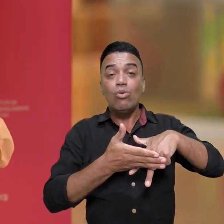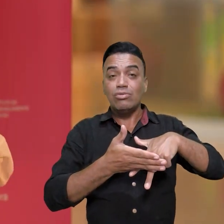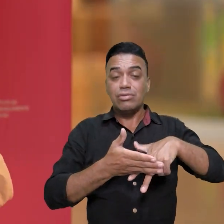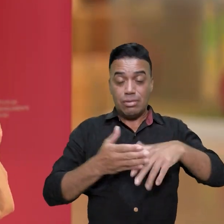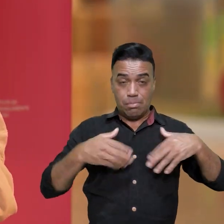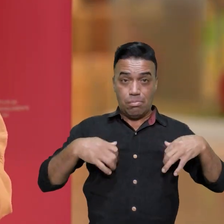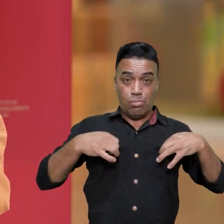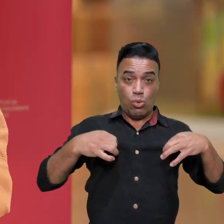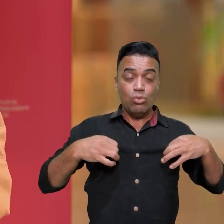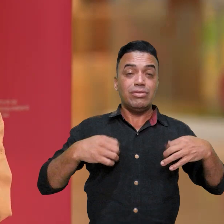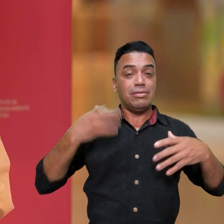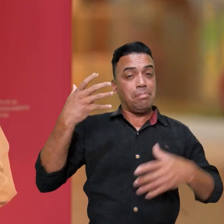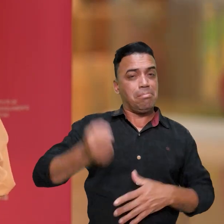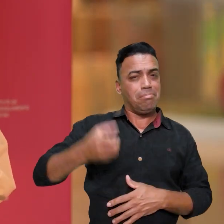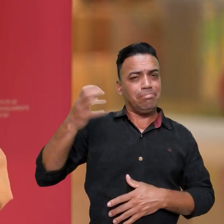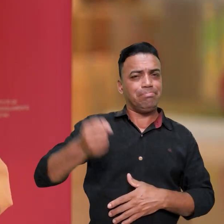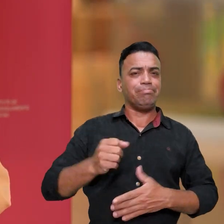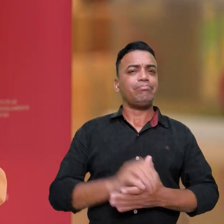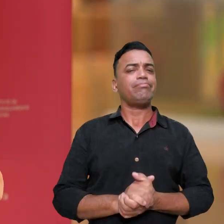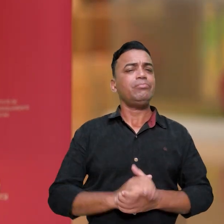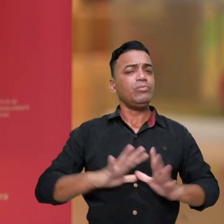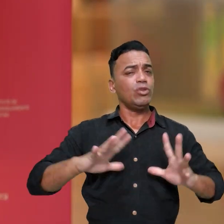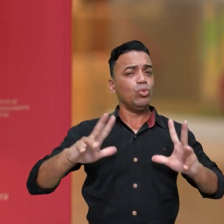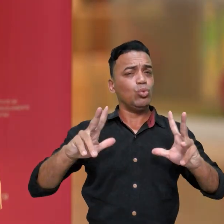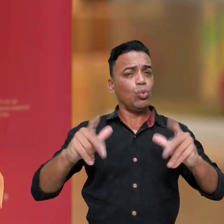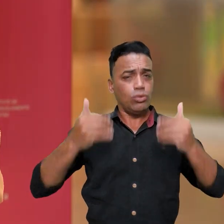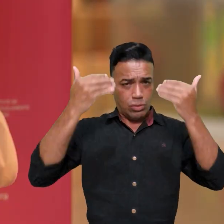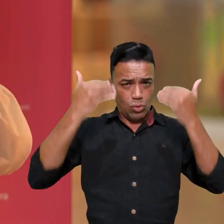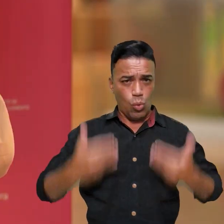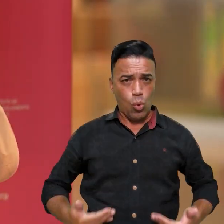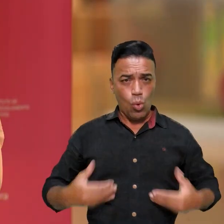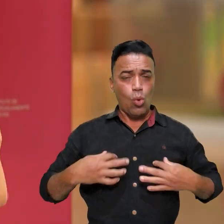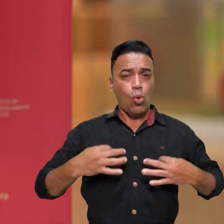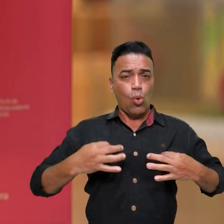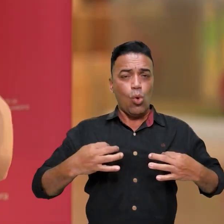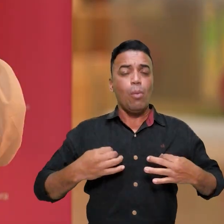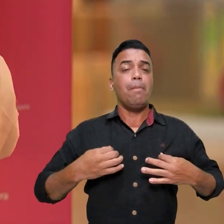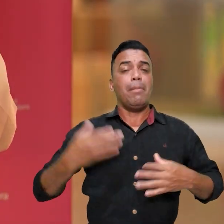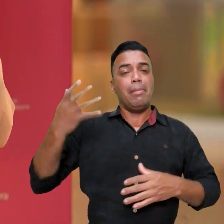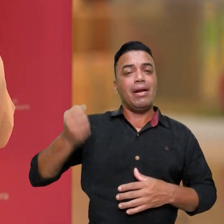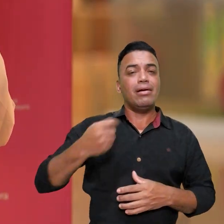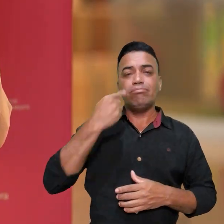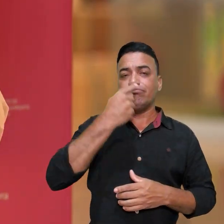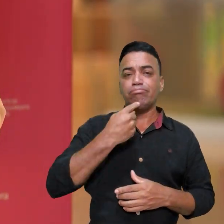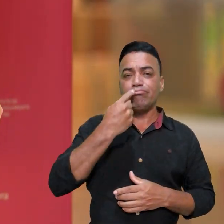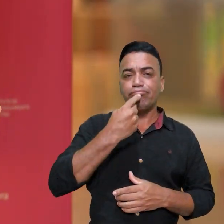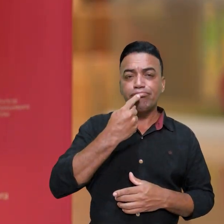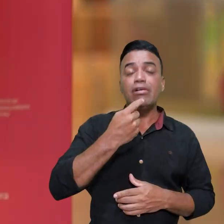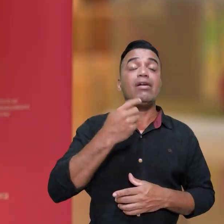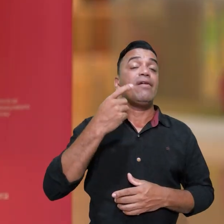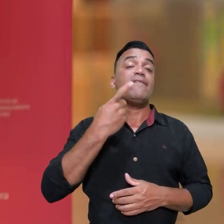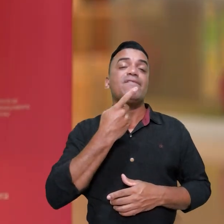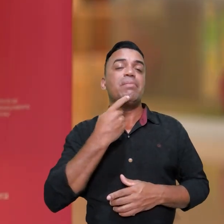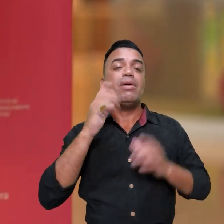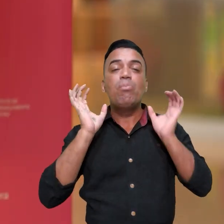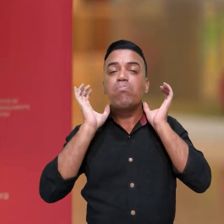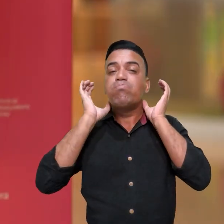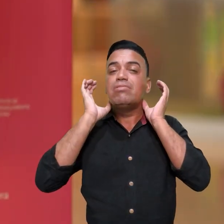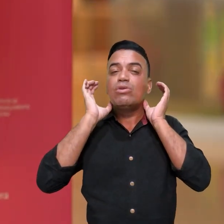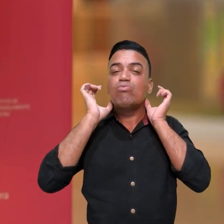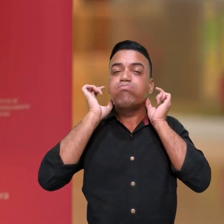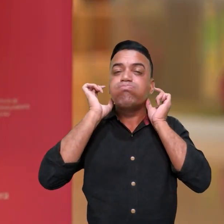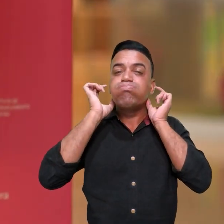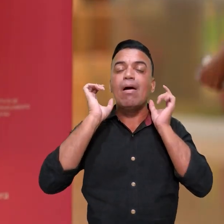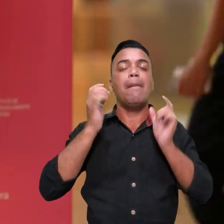cadeiras intercaladas por 2 mesinhas que carregam copos com água. Seu fundo é composto por um telão centralizado, rodeado por banners em